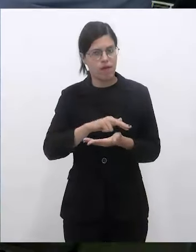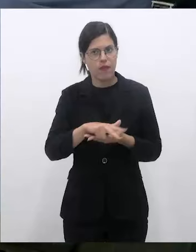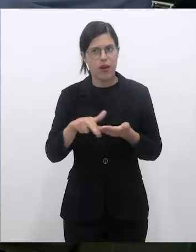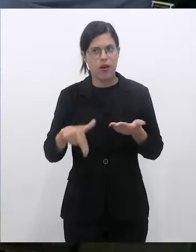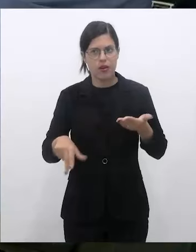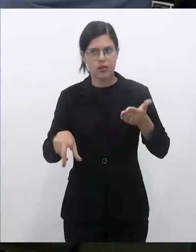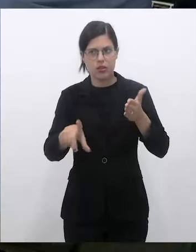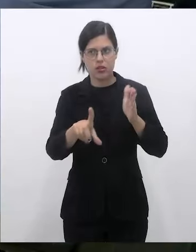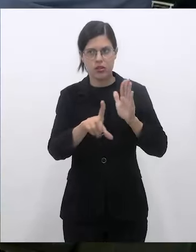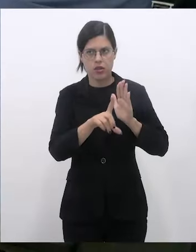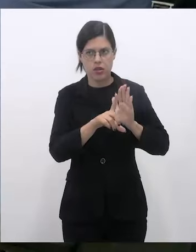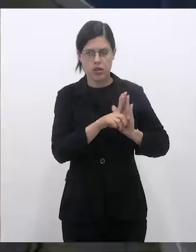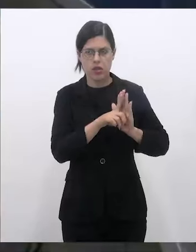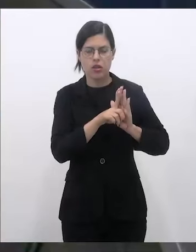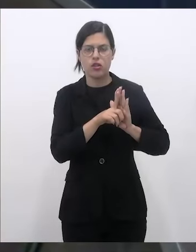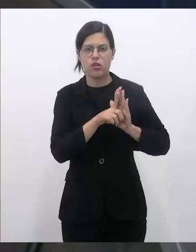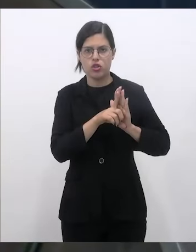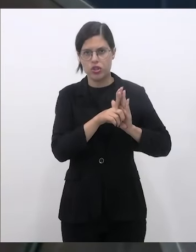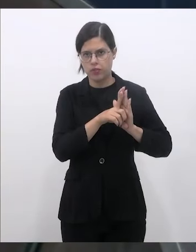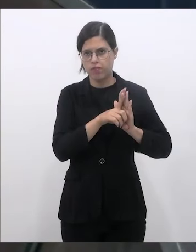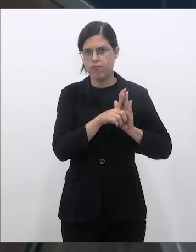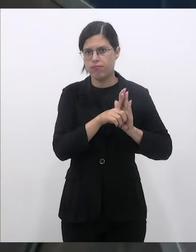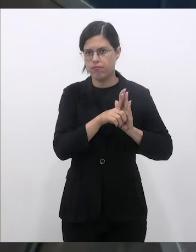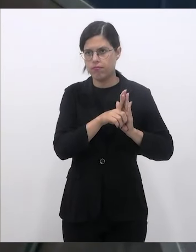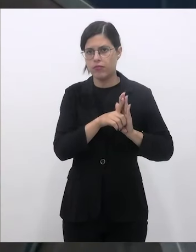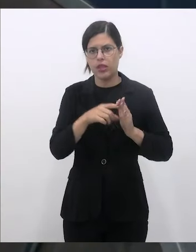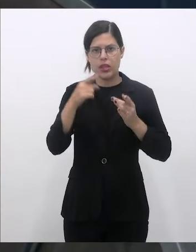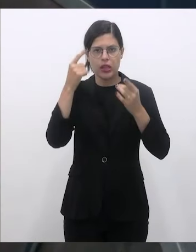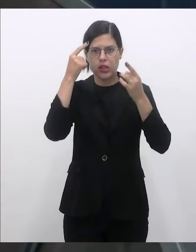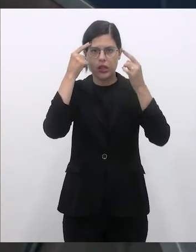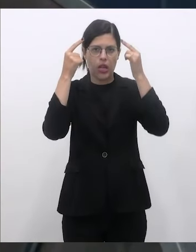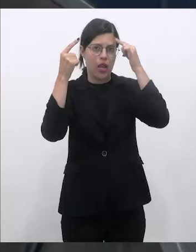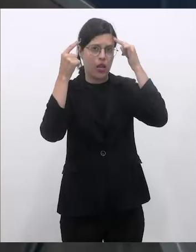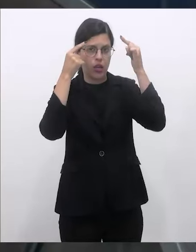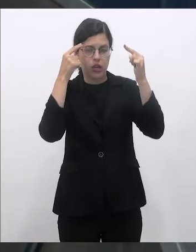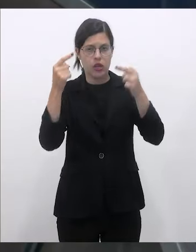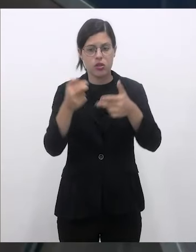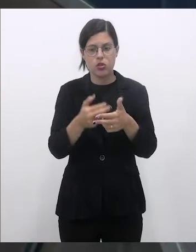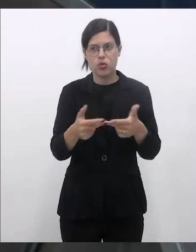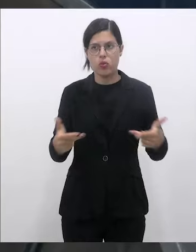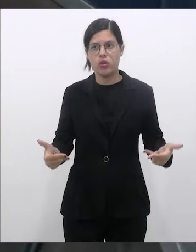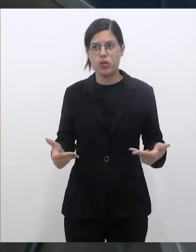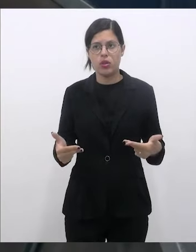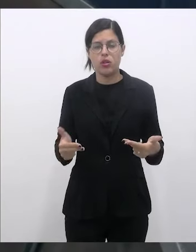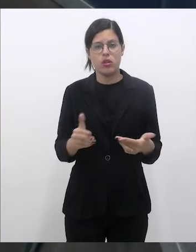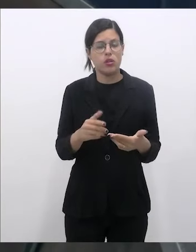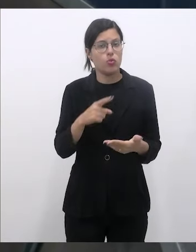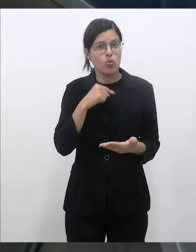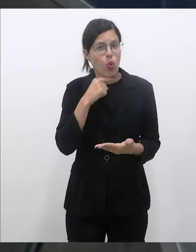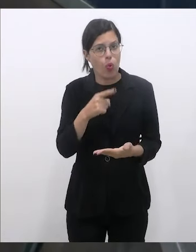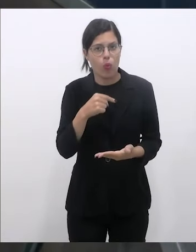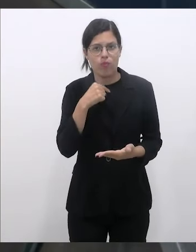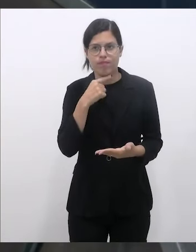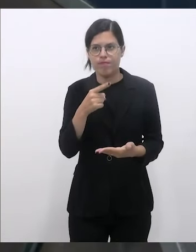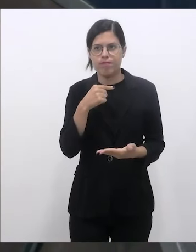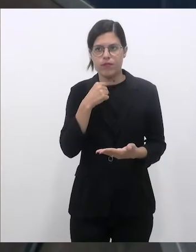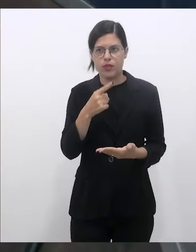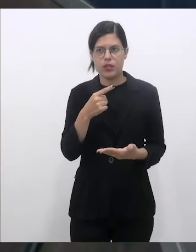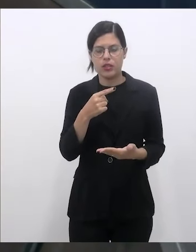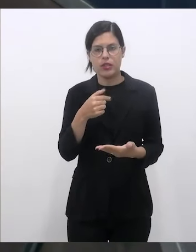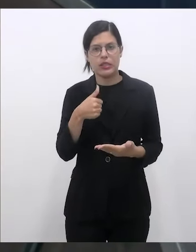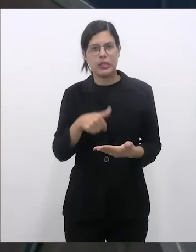de leis, um universo de ideias, de questões que você não